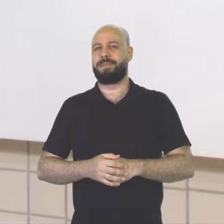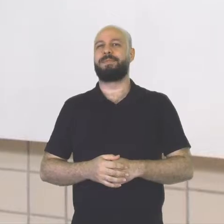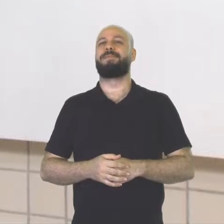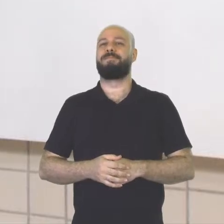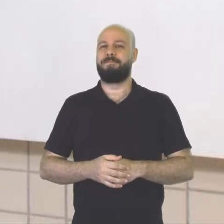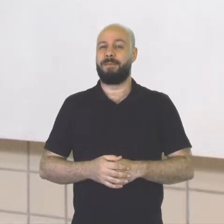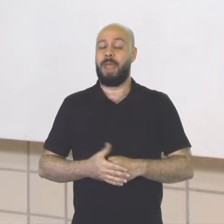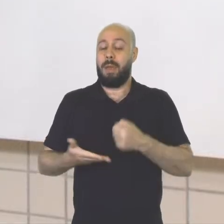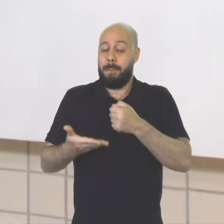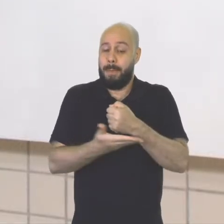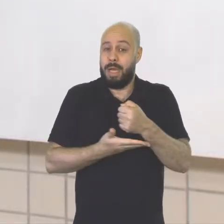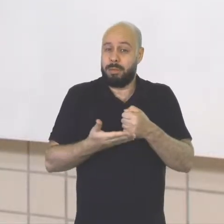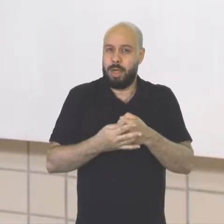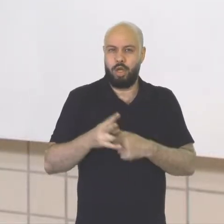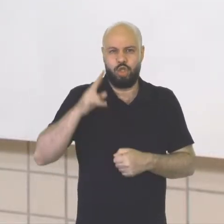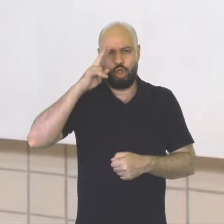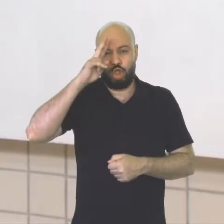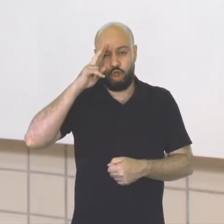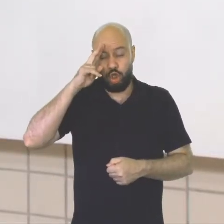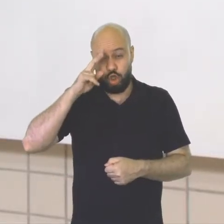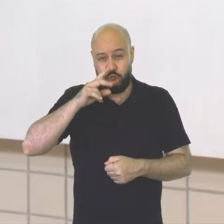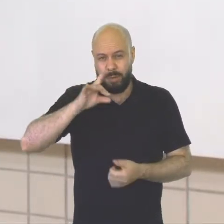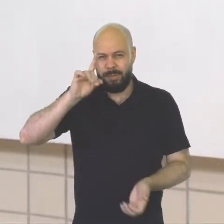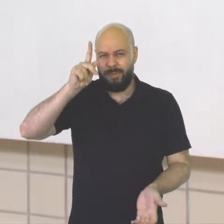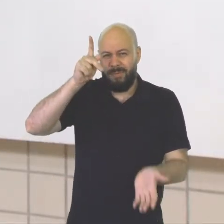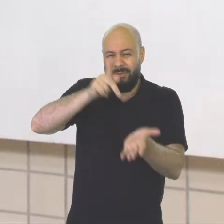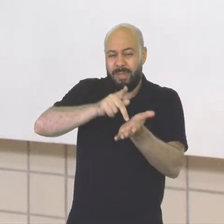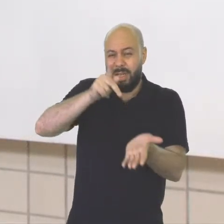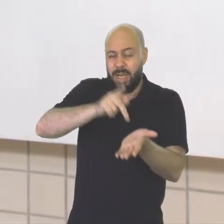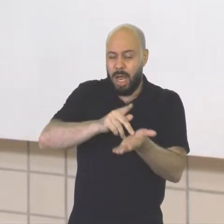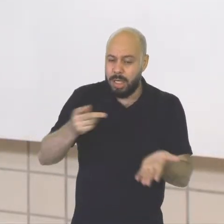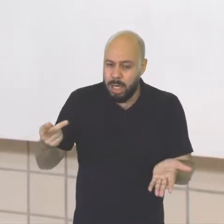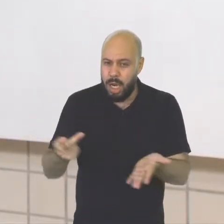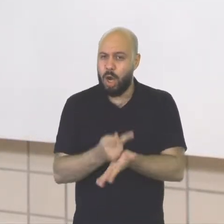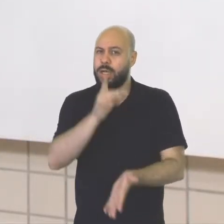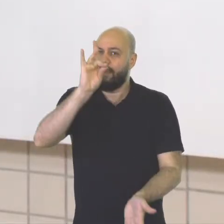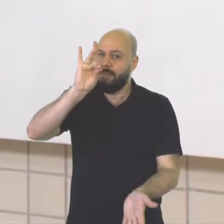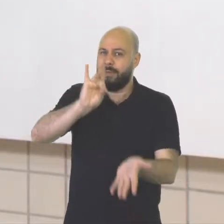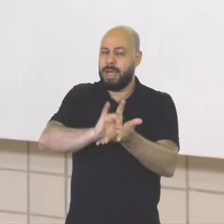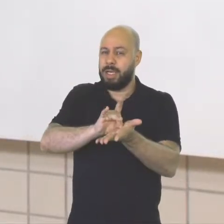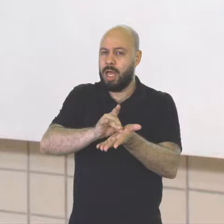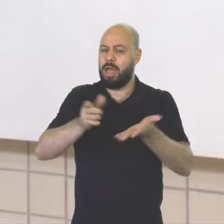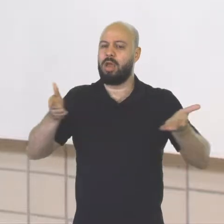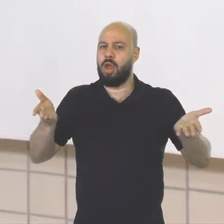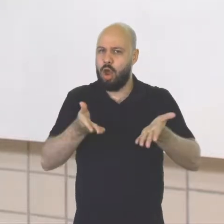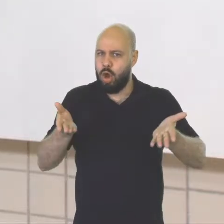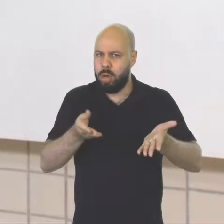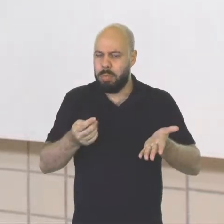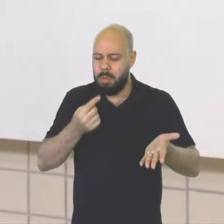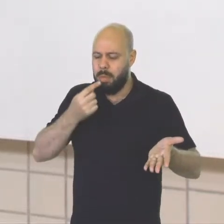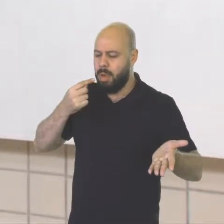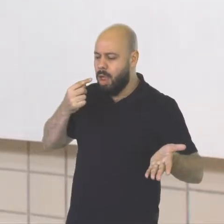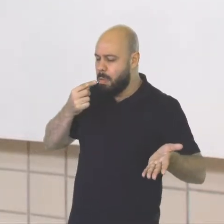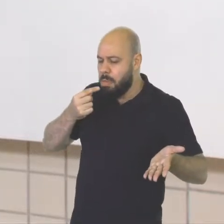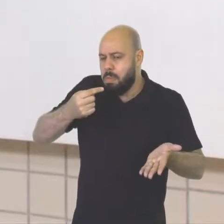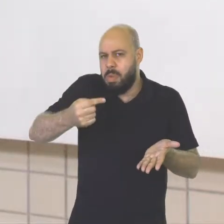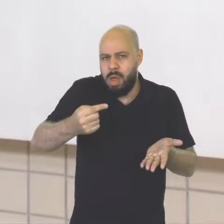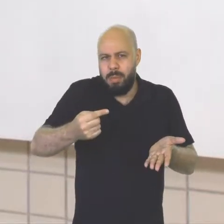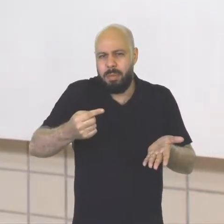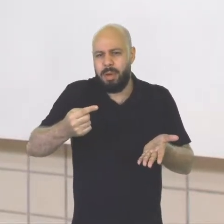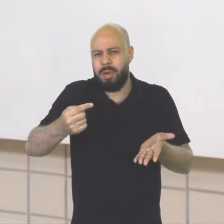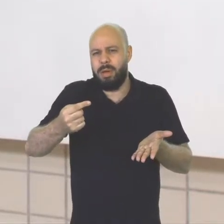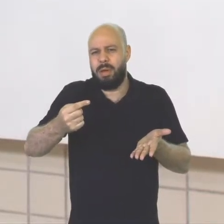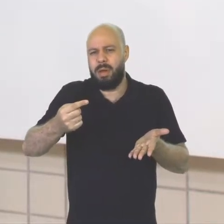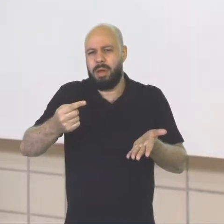textos baseados em histórias reais, né, em fatos, em acontecimentos atuais, não trabalha com fatos